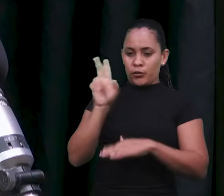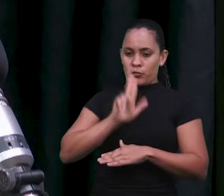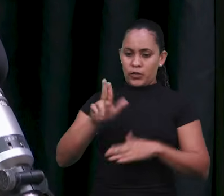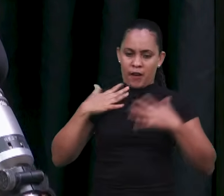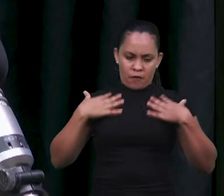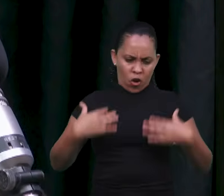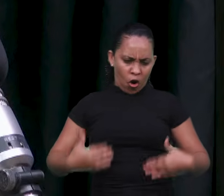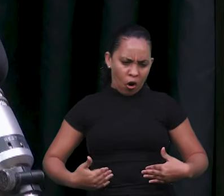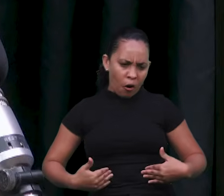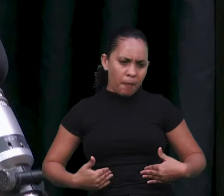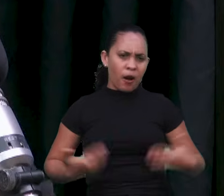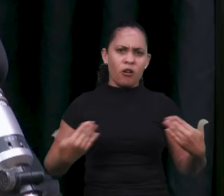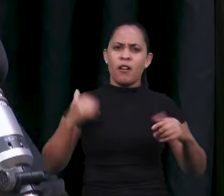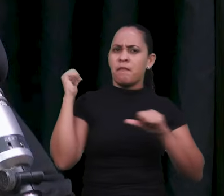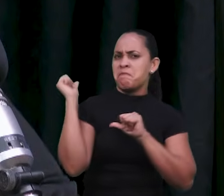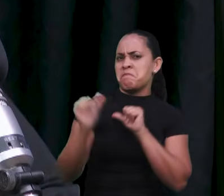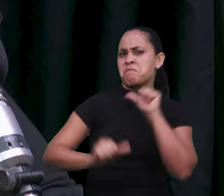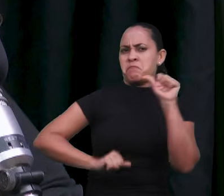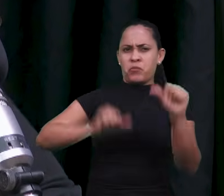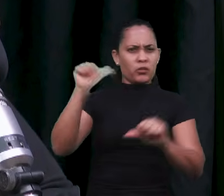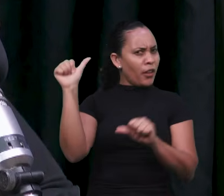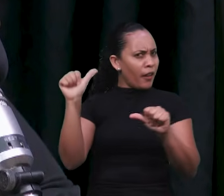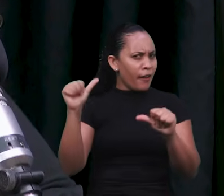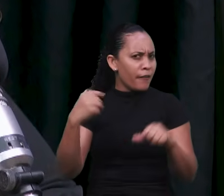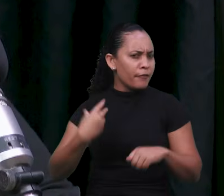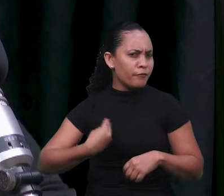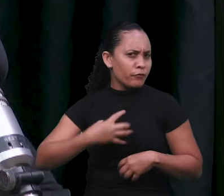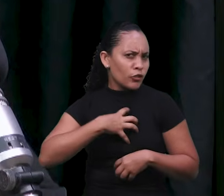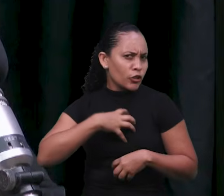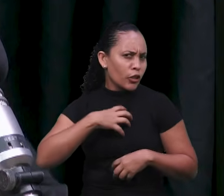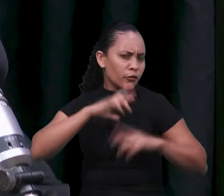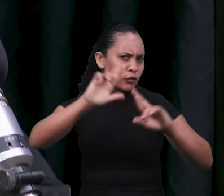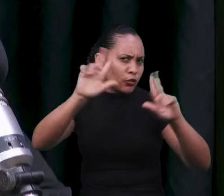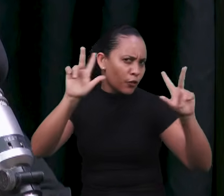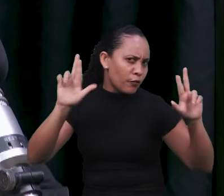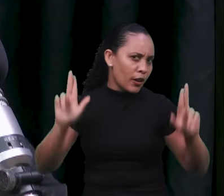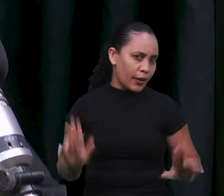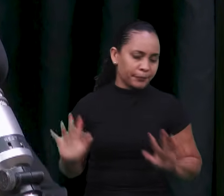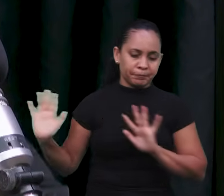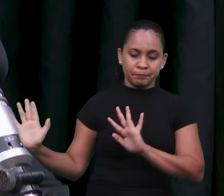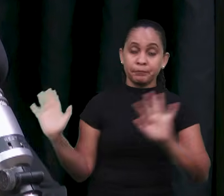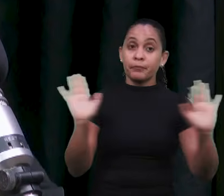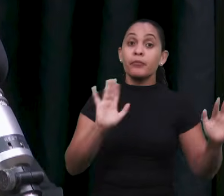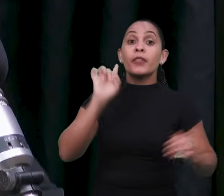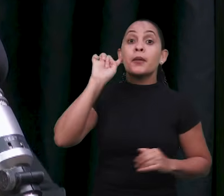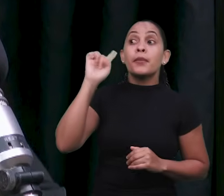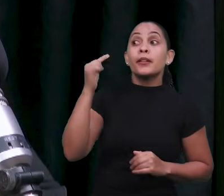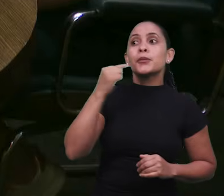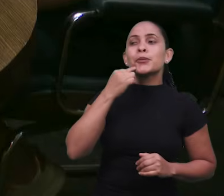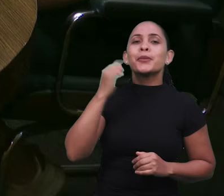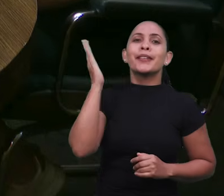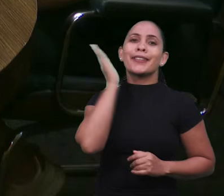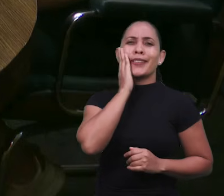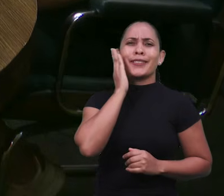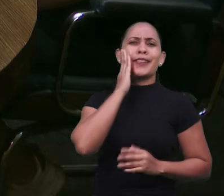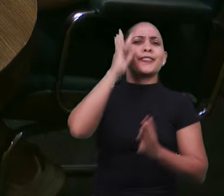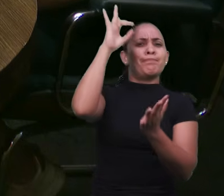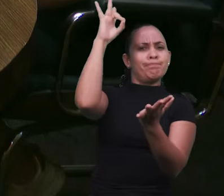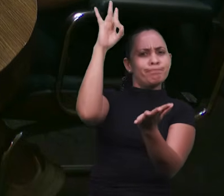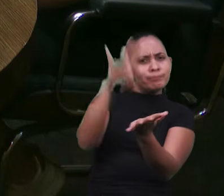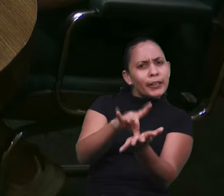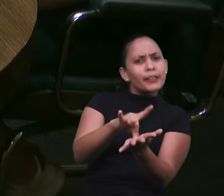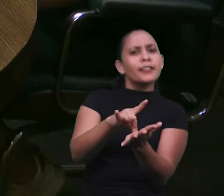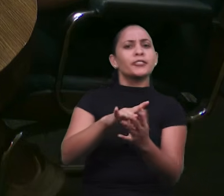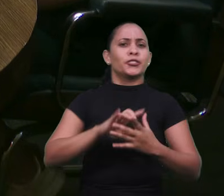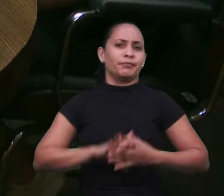usava essas roupas, hoje eu não uso mais. Então, para que o surdo entenda de verdade